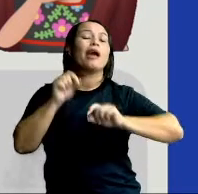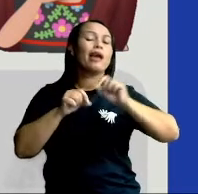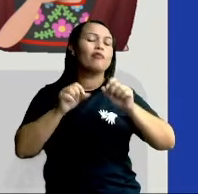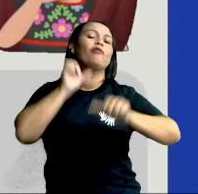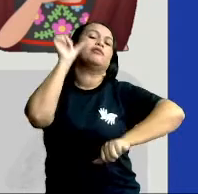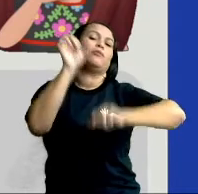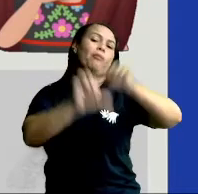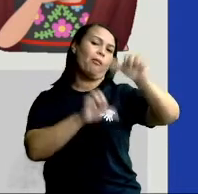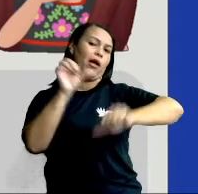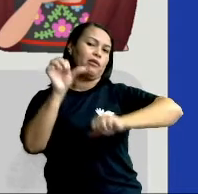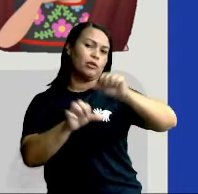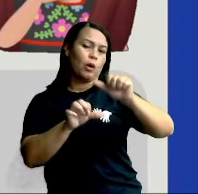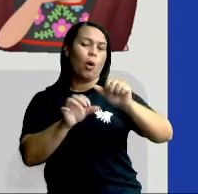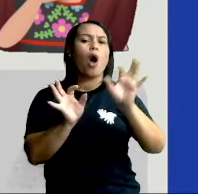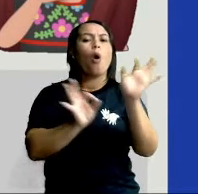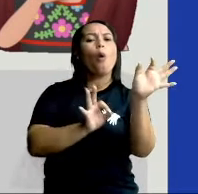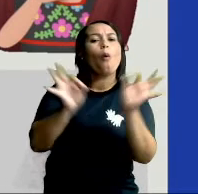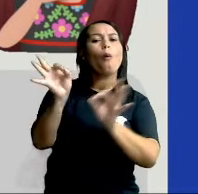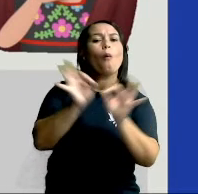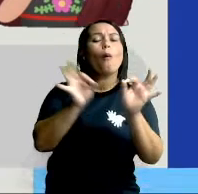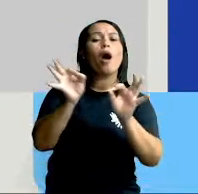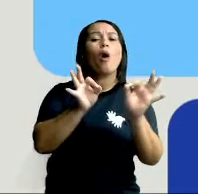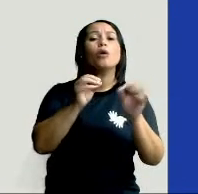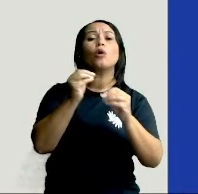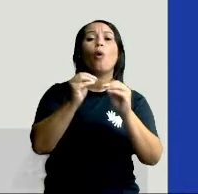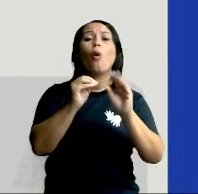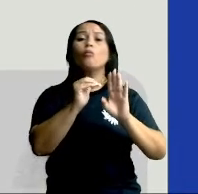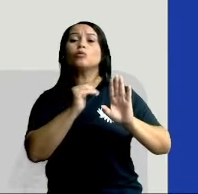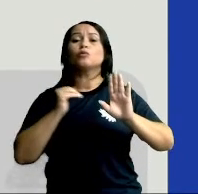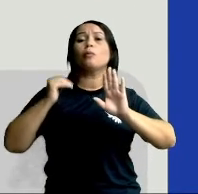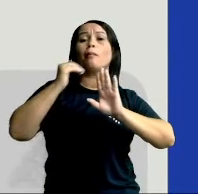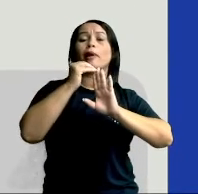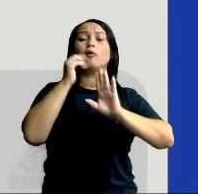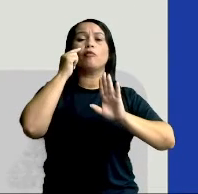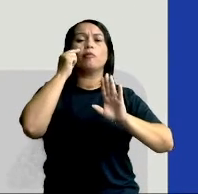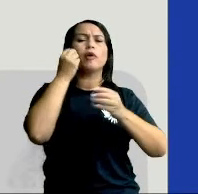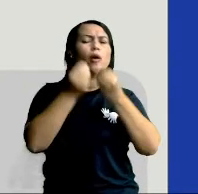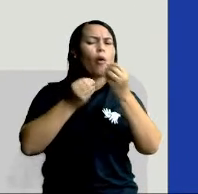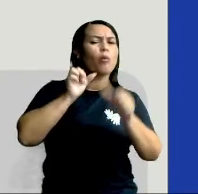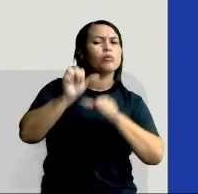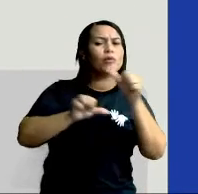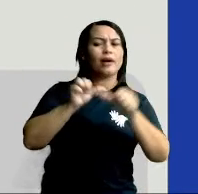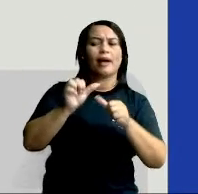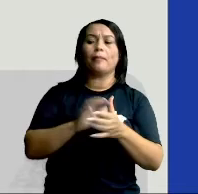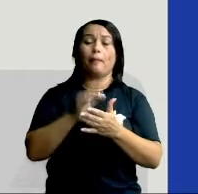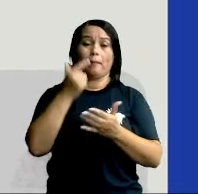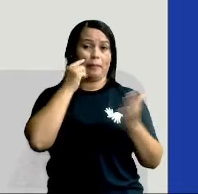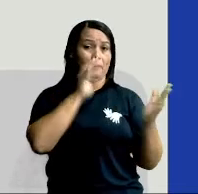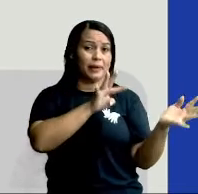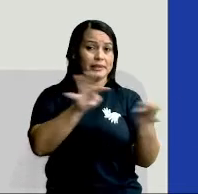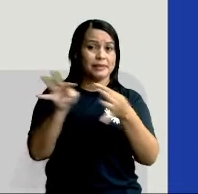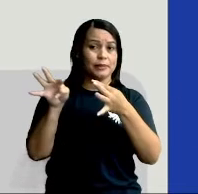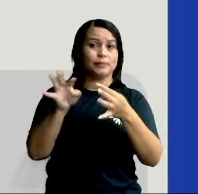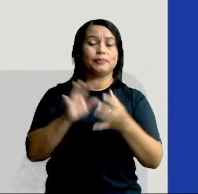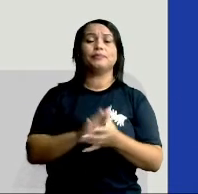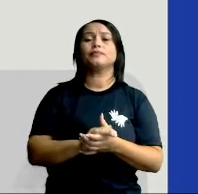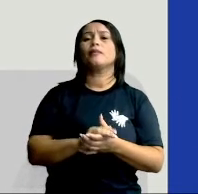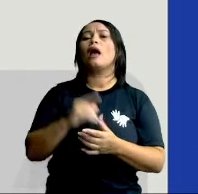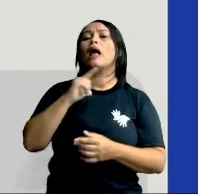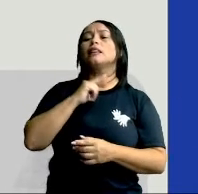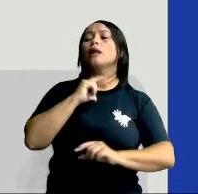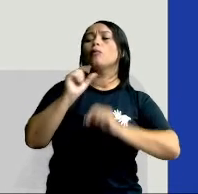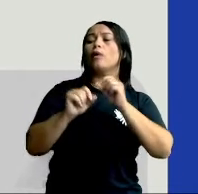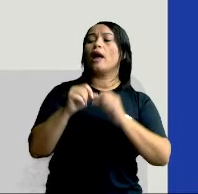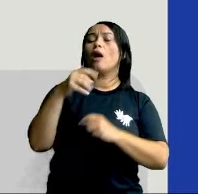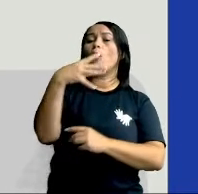fazer uma troca com a ordem superior. Então, vamos ver como é feita essa troca aí. Presta bem atenção. Então, aqui